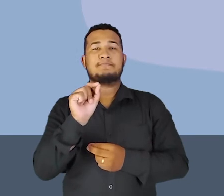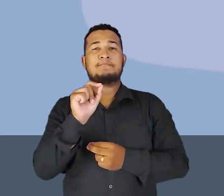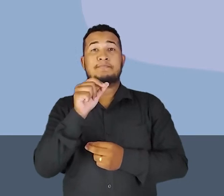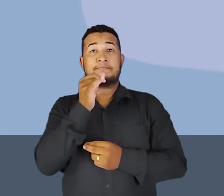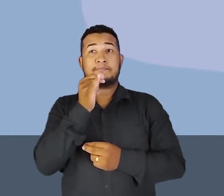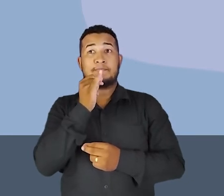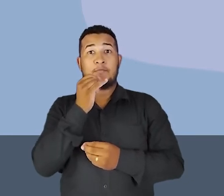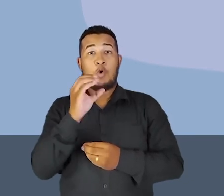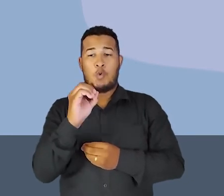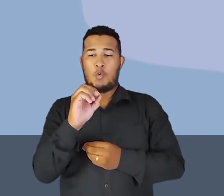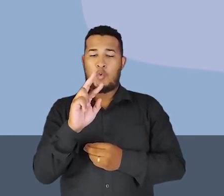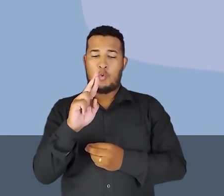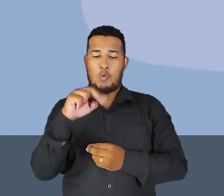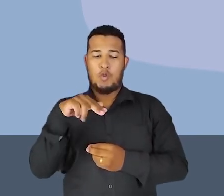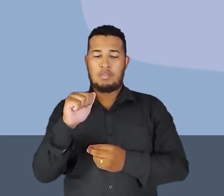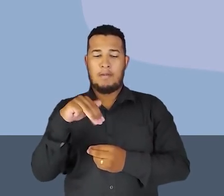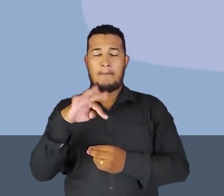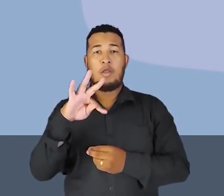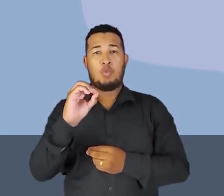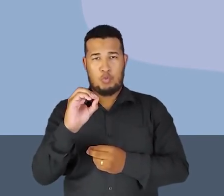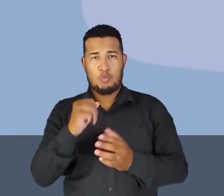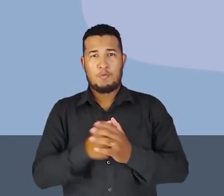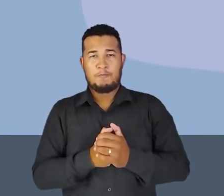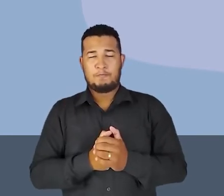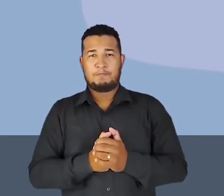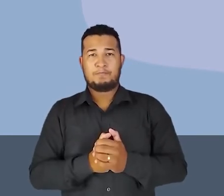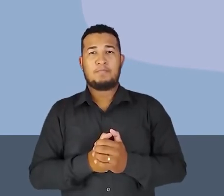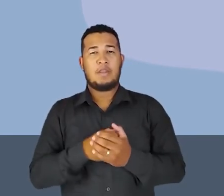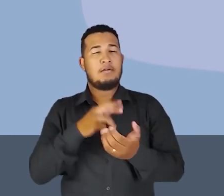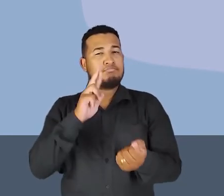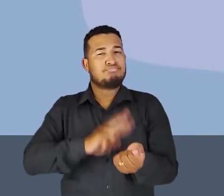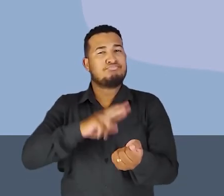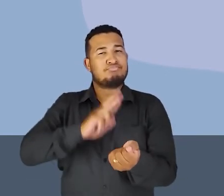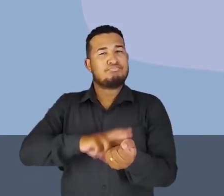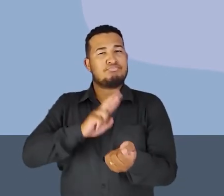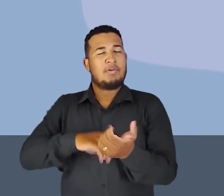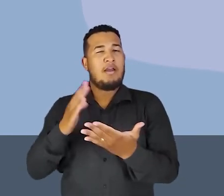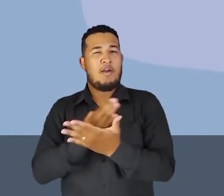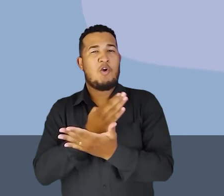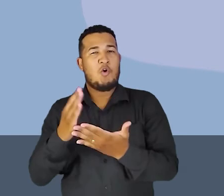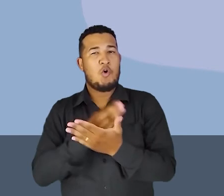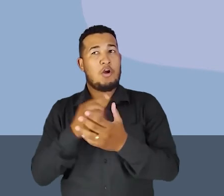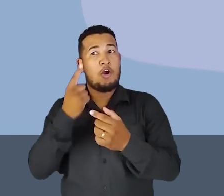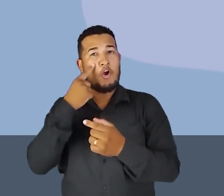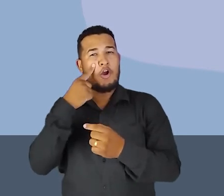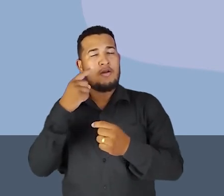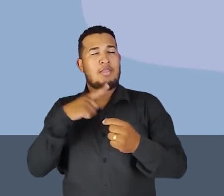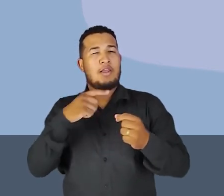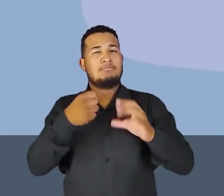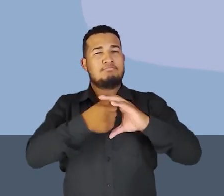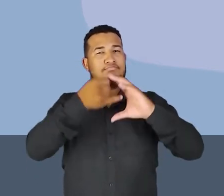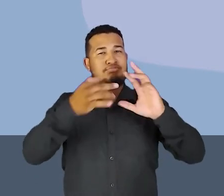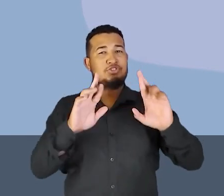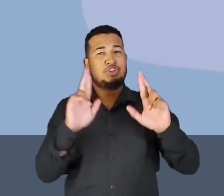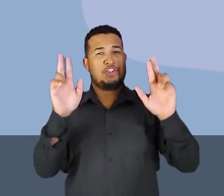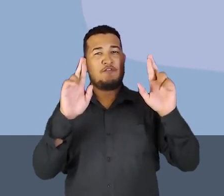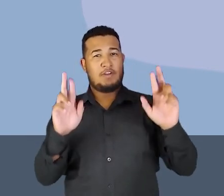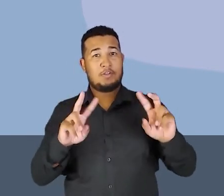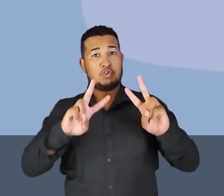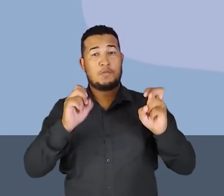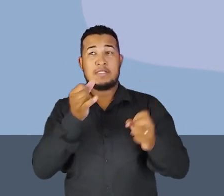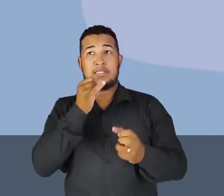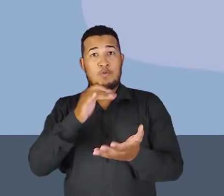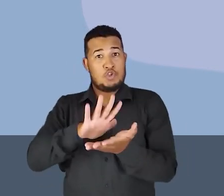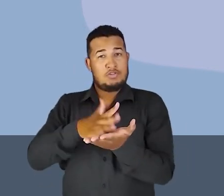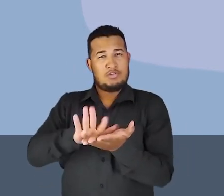também de andamento disso, né? Vamos ver aqui alguns ritmos e andamentos diferentes relacionados ao